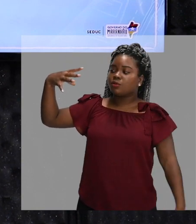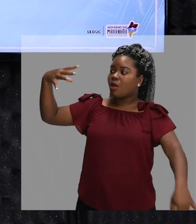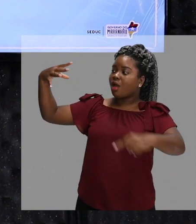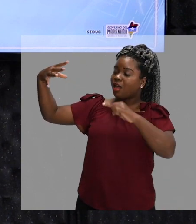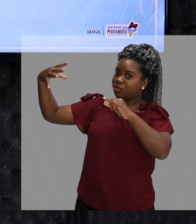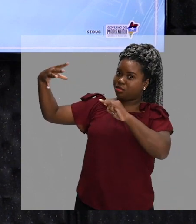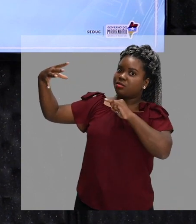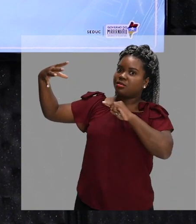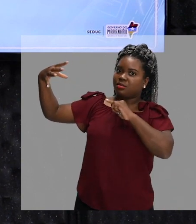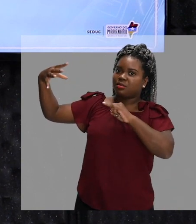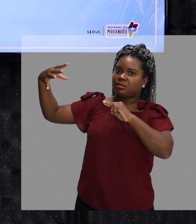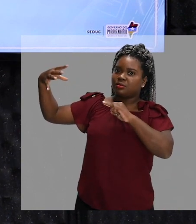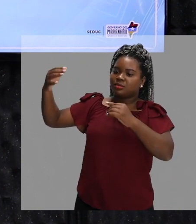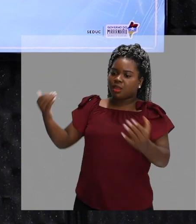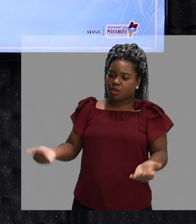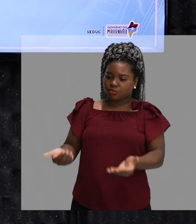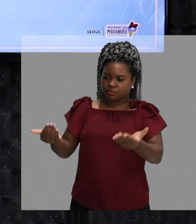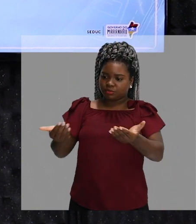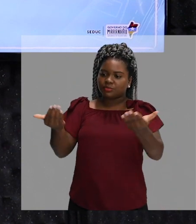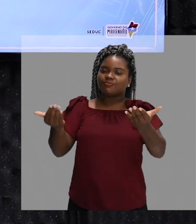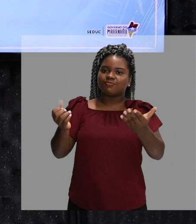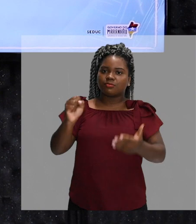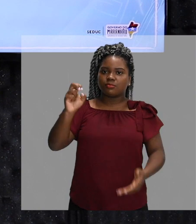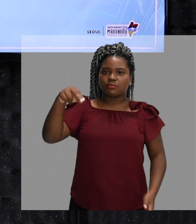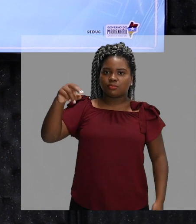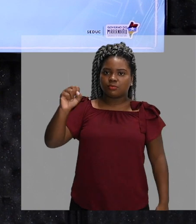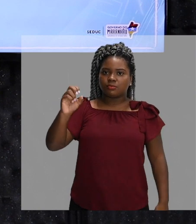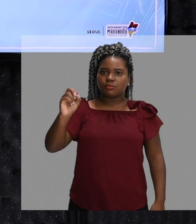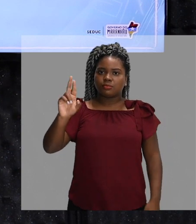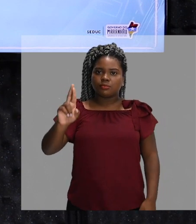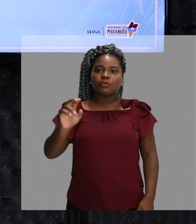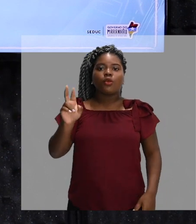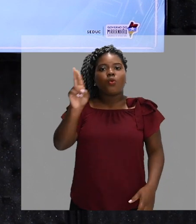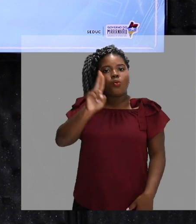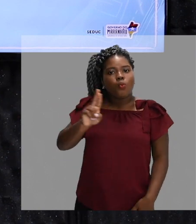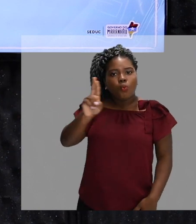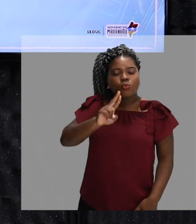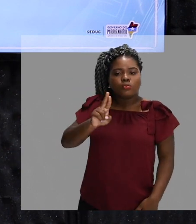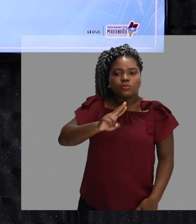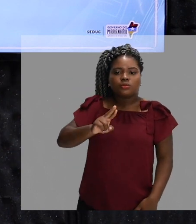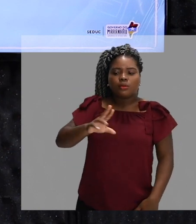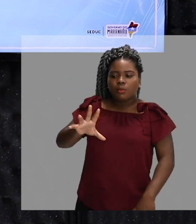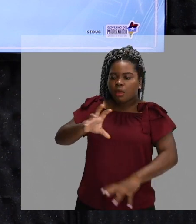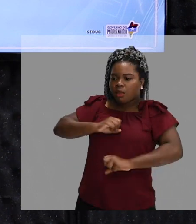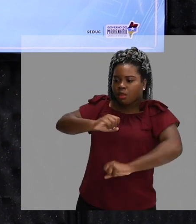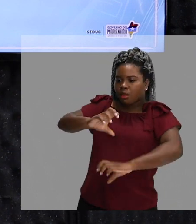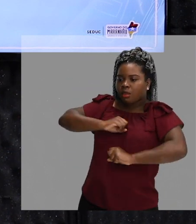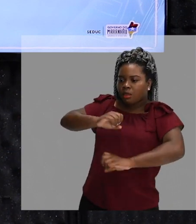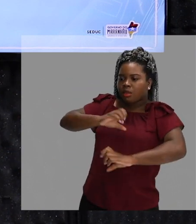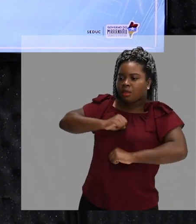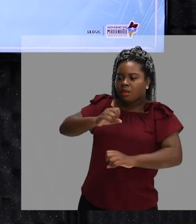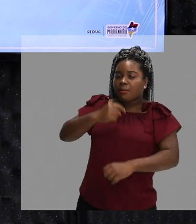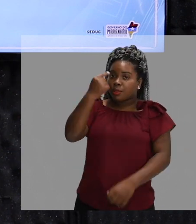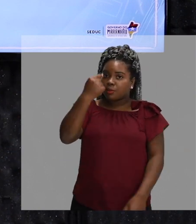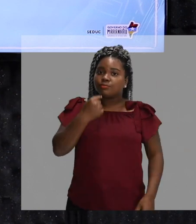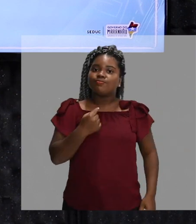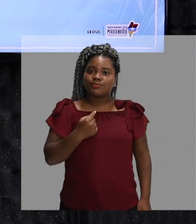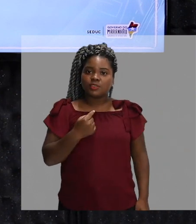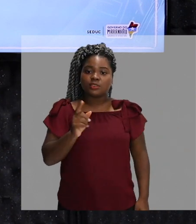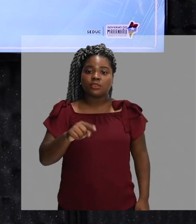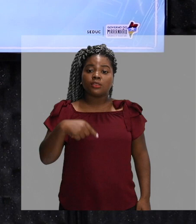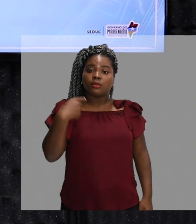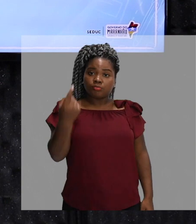sensores utilizam para captar uma imagem. E depois de captada essa imagem, os sensores dão